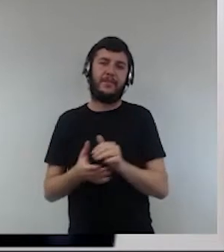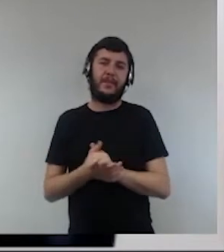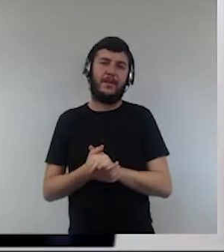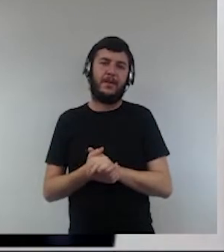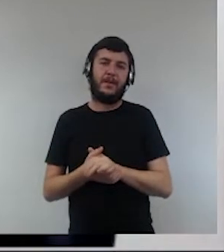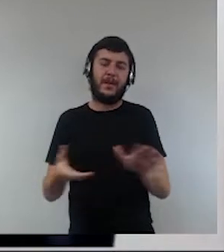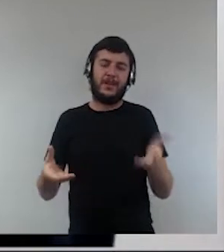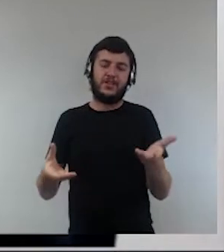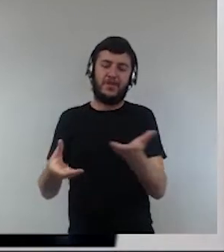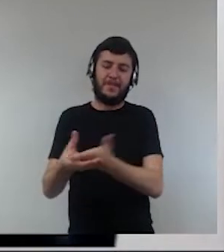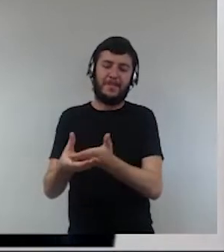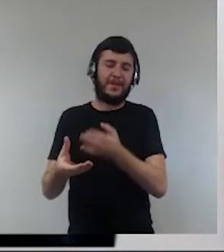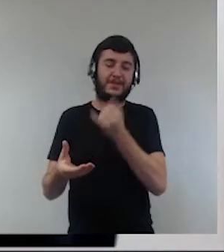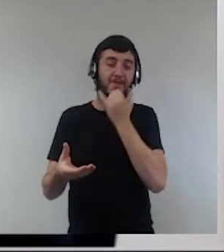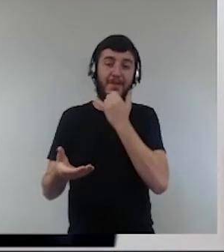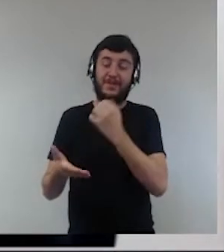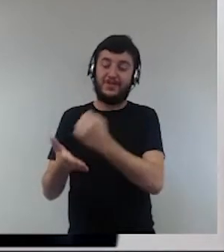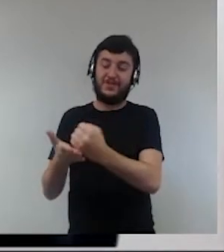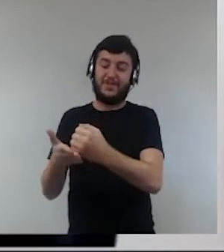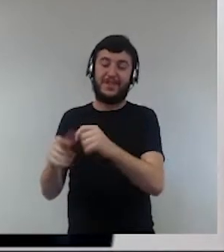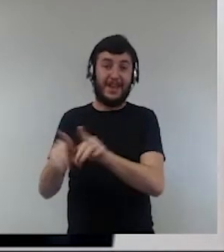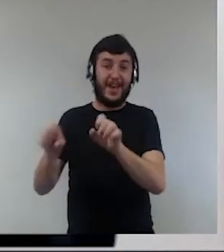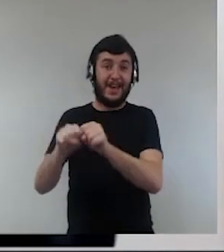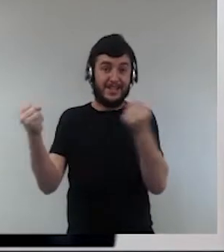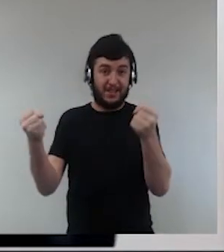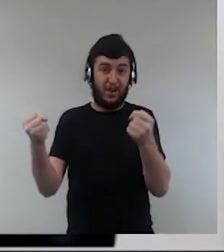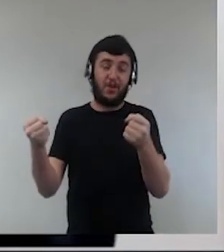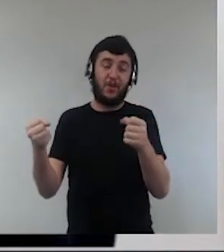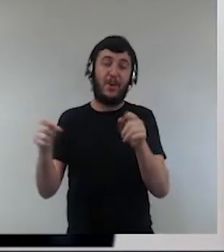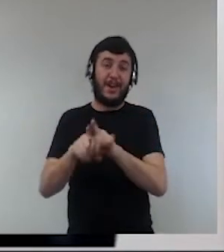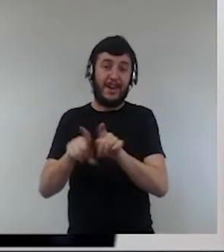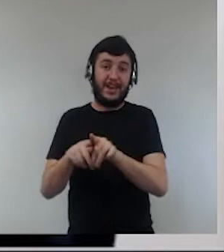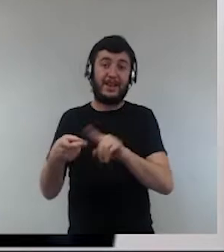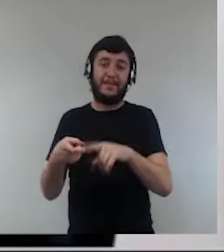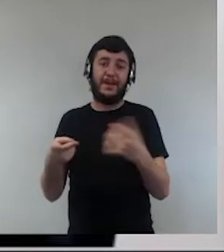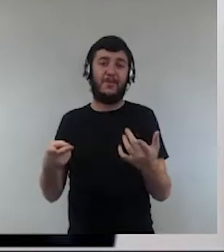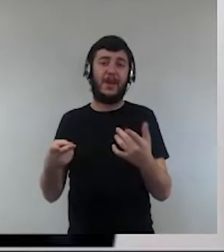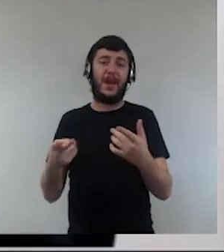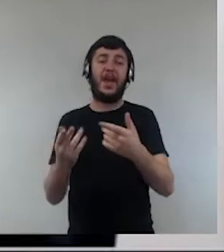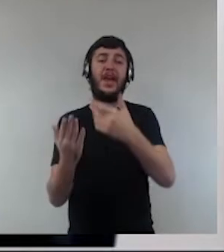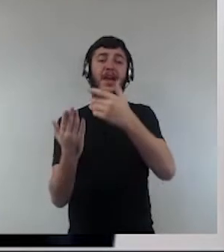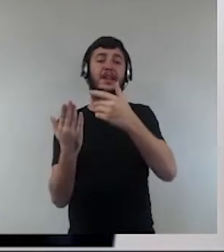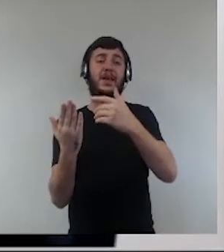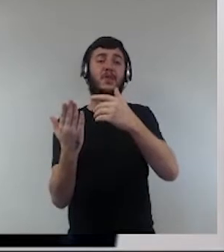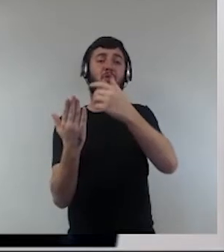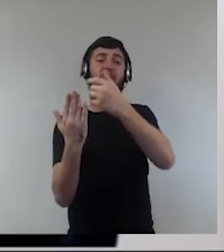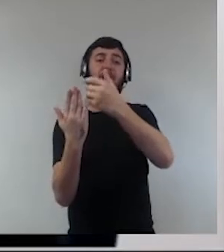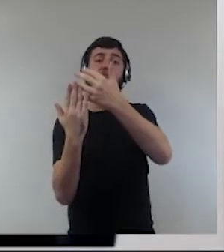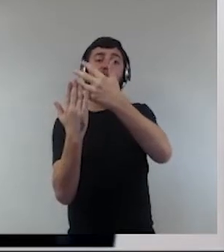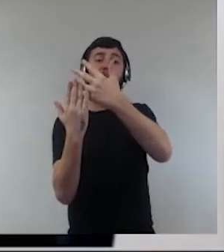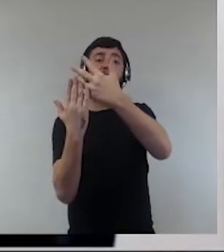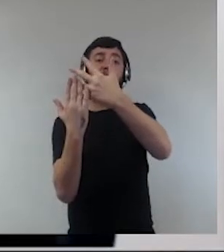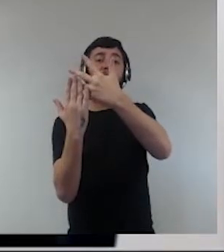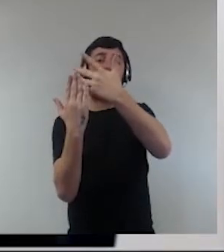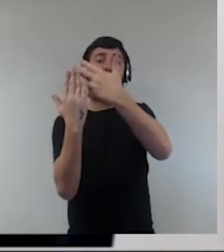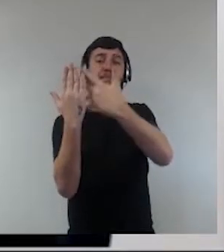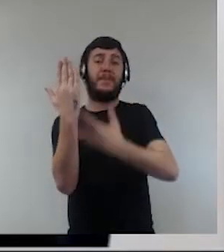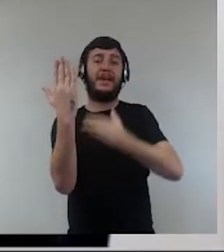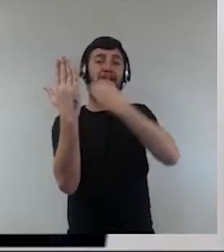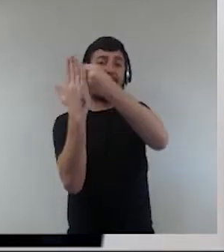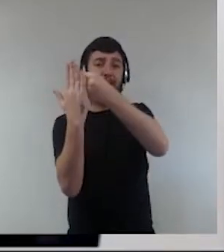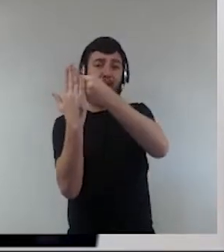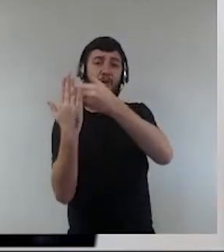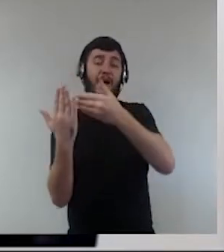ação rescisória, quiçá, para a modificação por petição avulsa de uma sentença transitada em